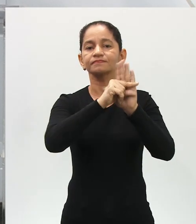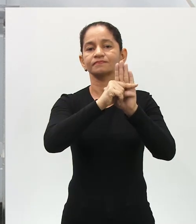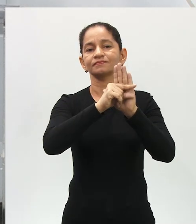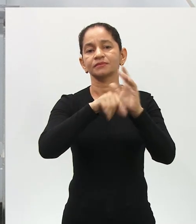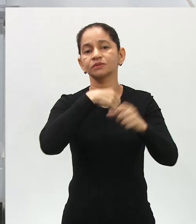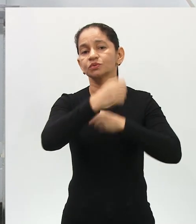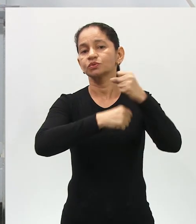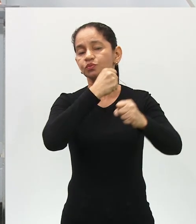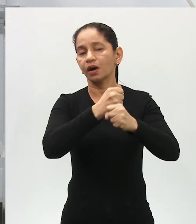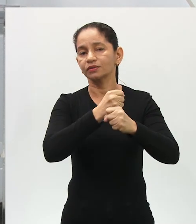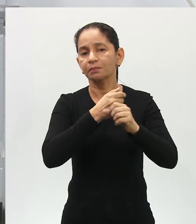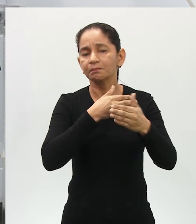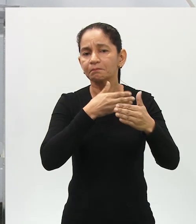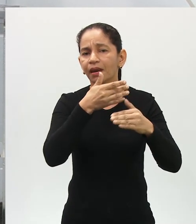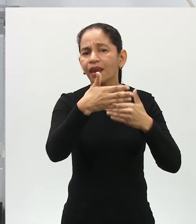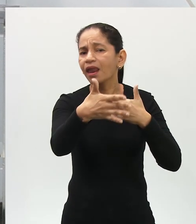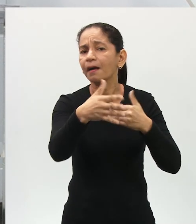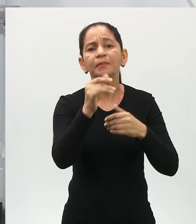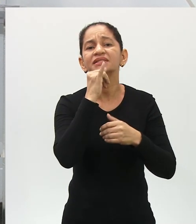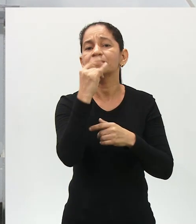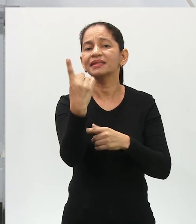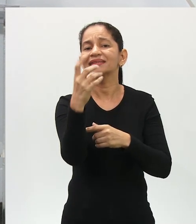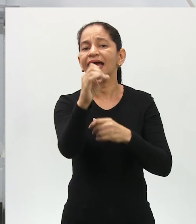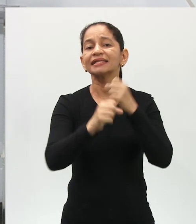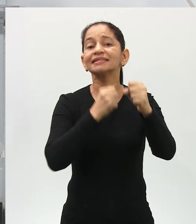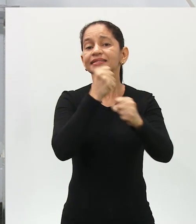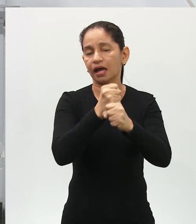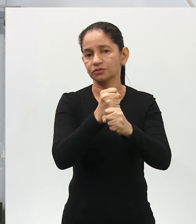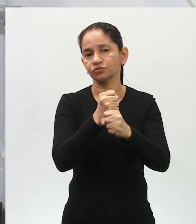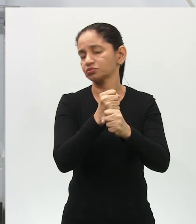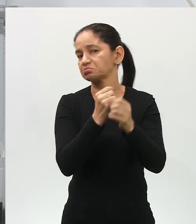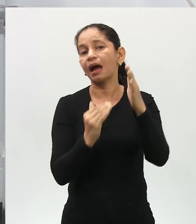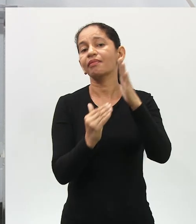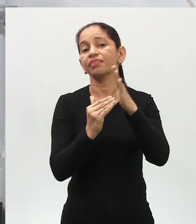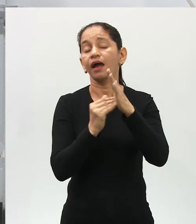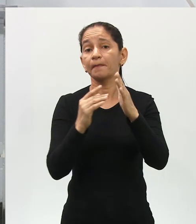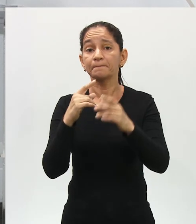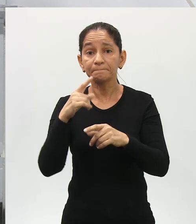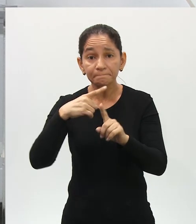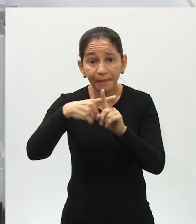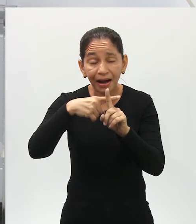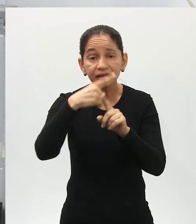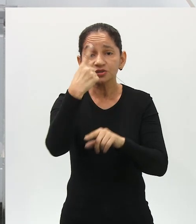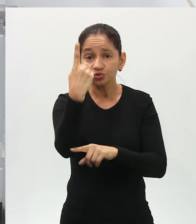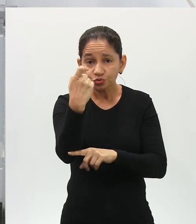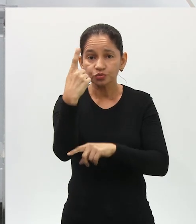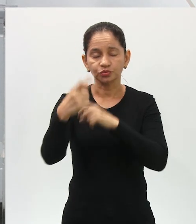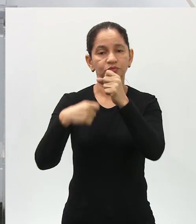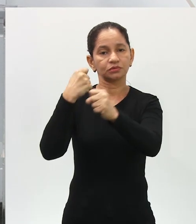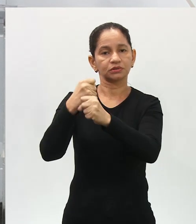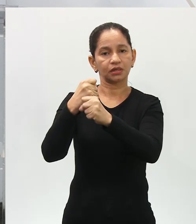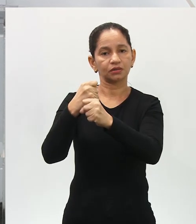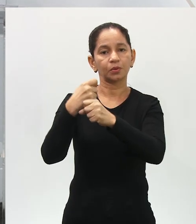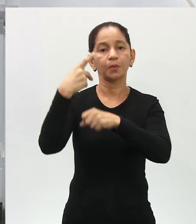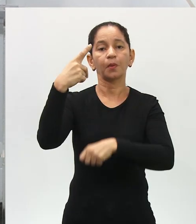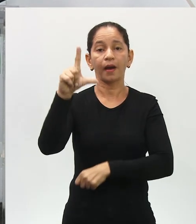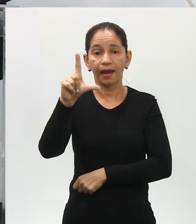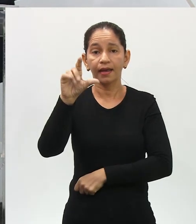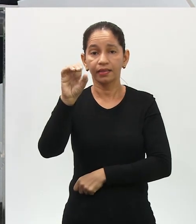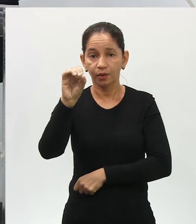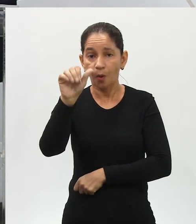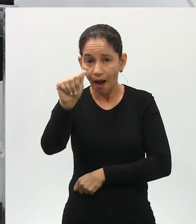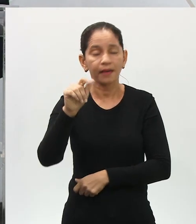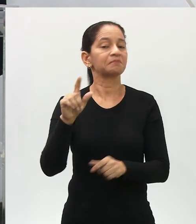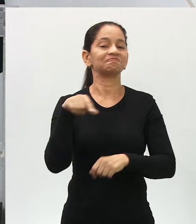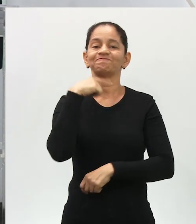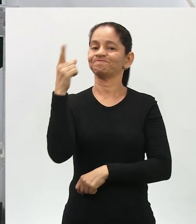prever dentro do plano plurianual, senão não pode fazer essas despesas que ultrapassam um ano, tá? Então, toda a despesa do governo que ultrapassa um ano